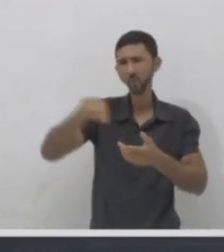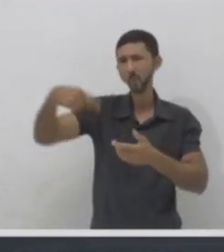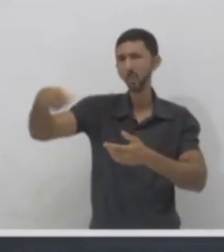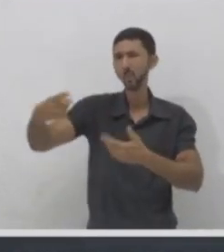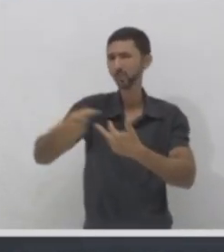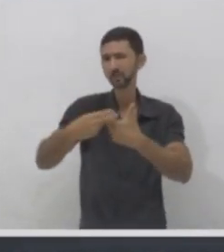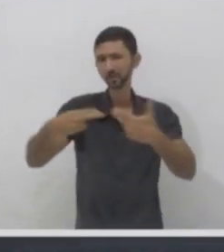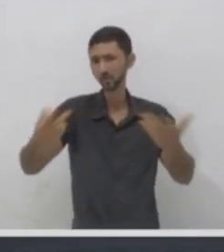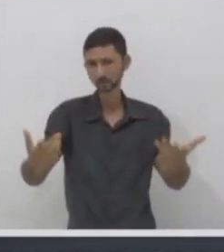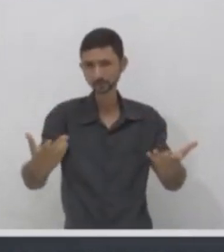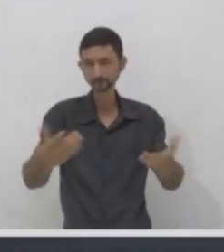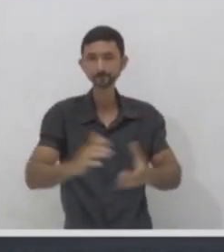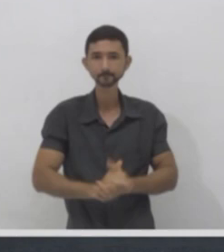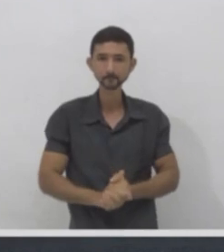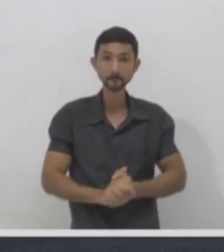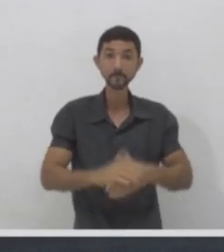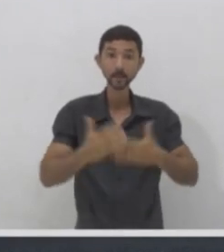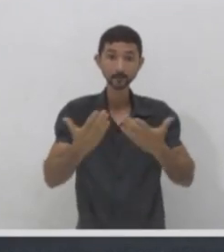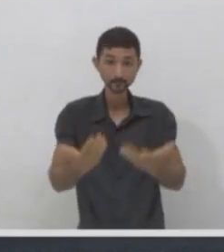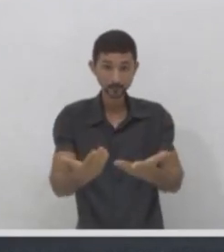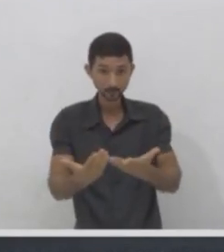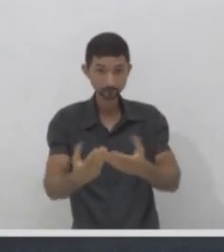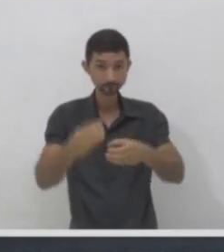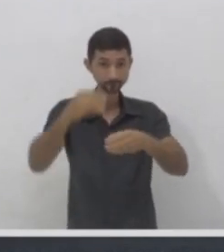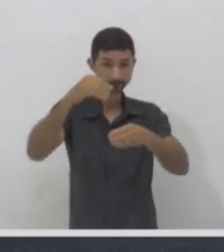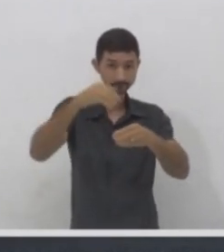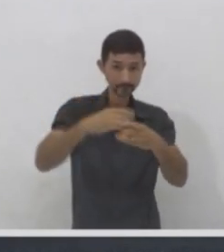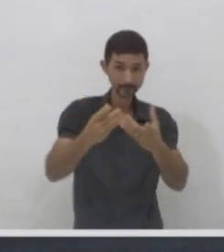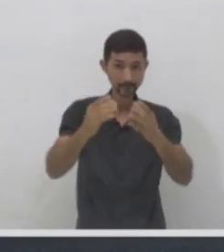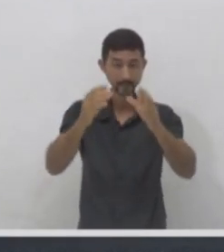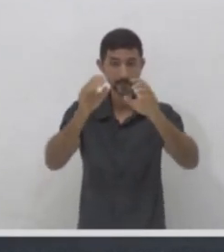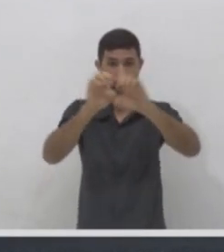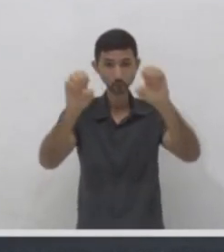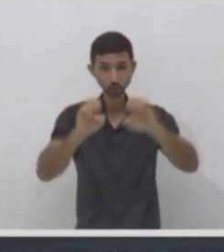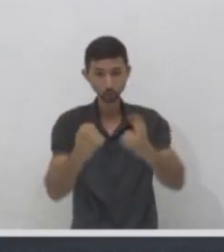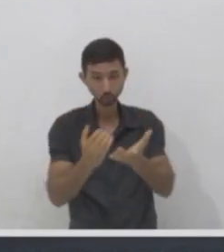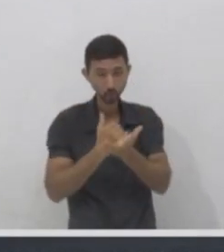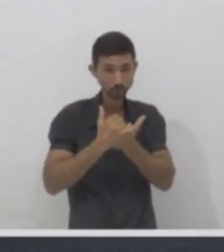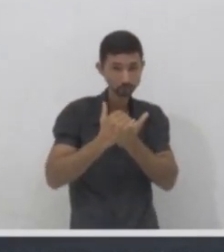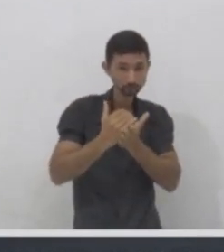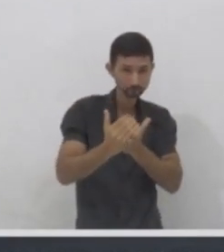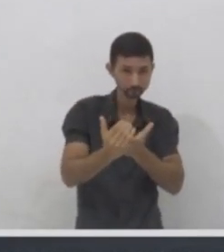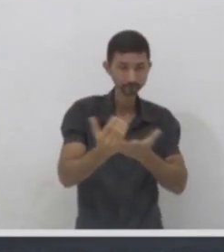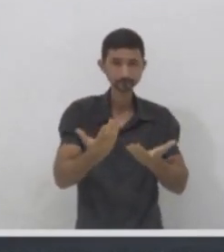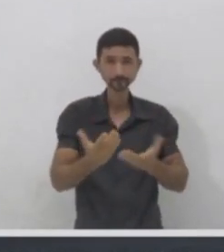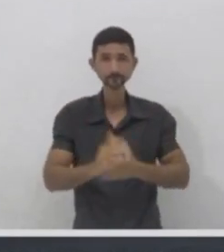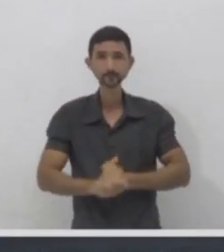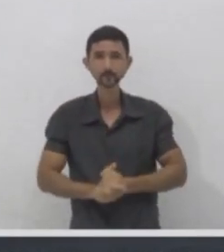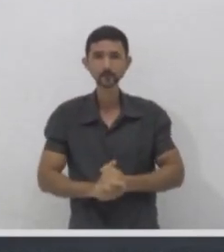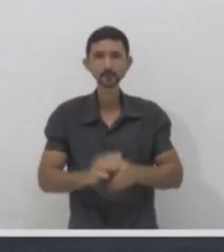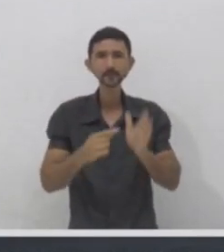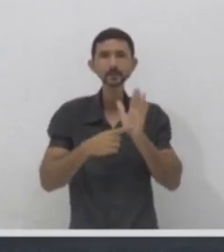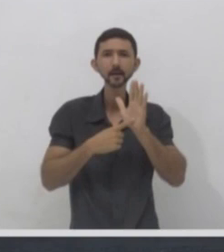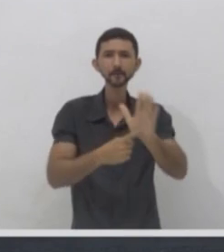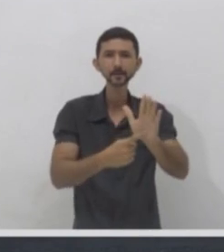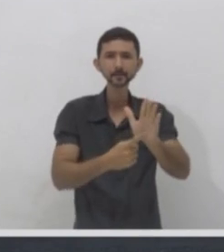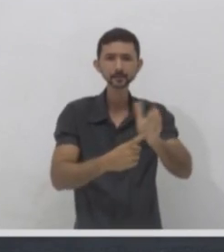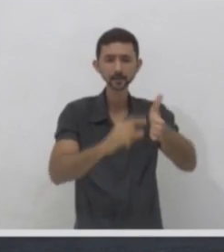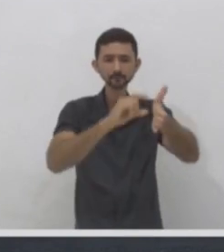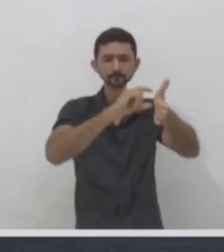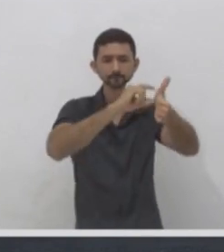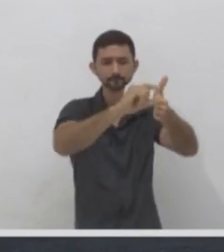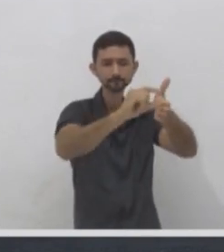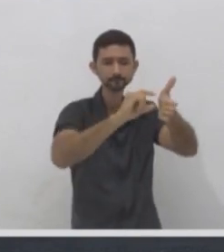bem? Então, dentro dessa estrutura mínima de início, meio e fim, o que você precisa apresentar em cada parte do